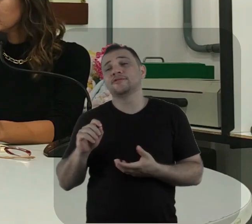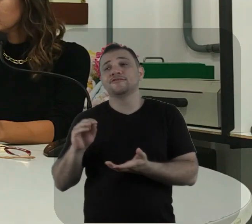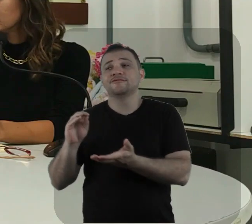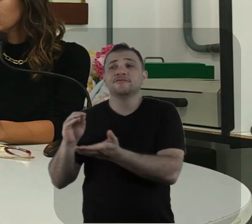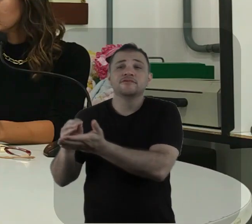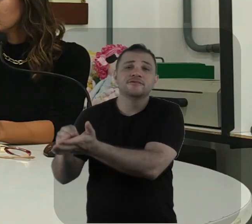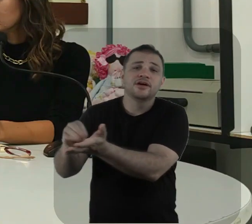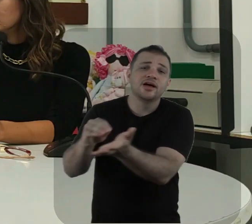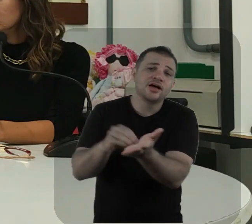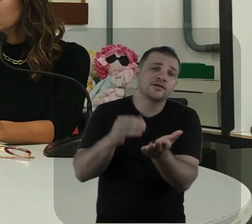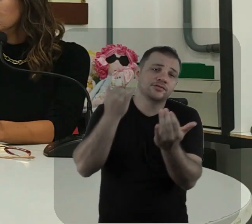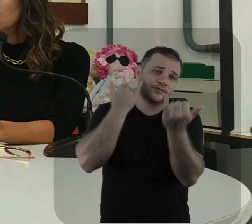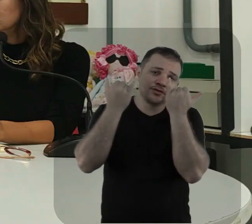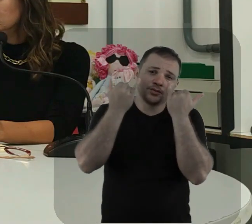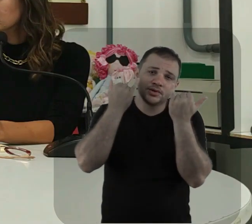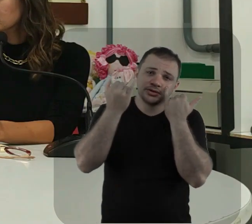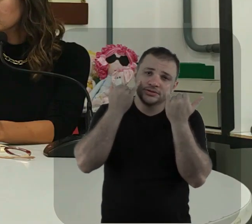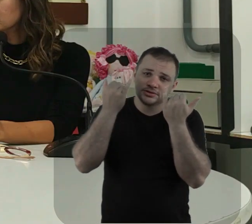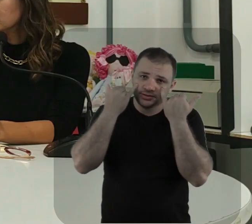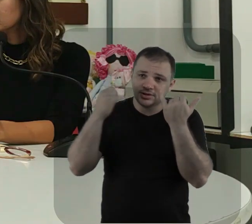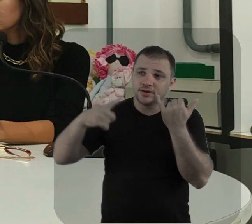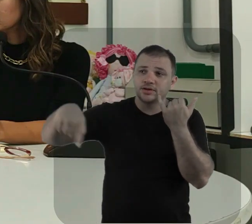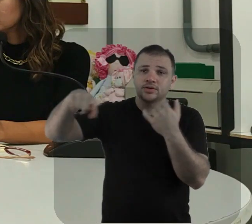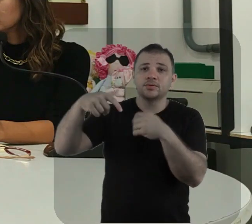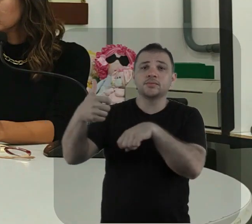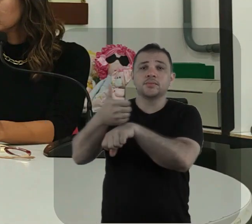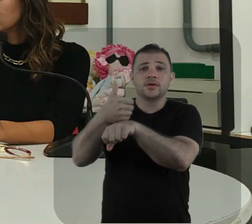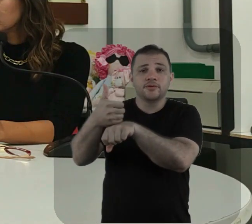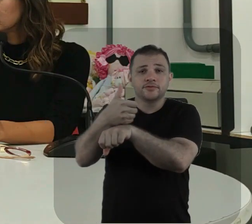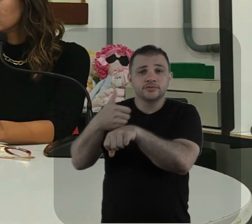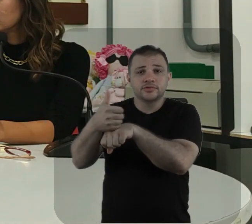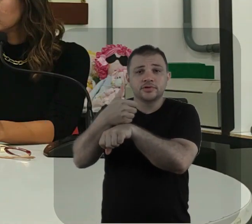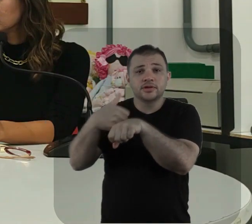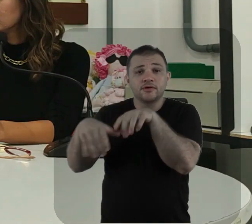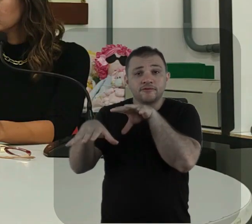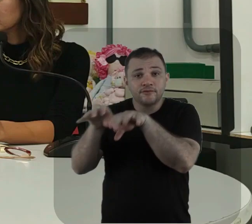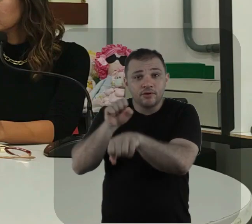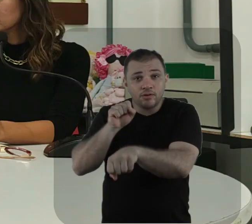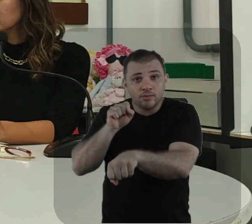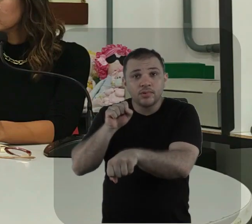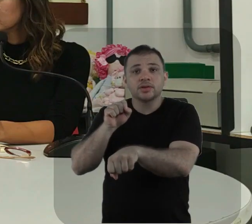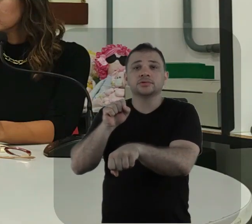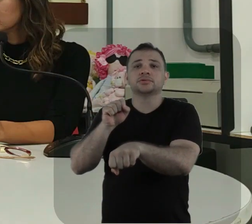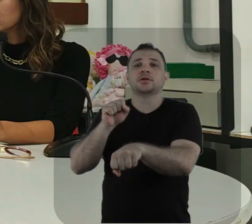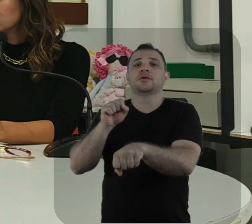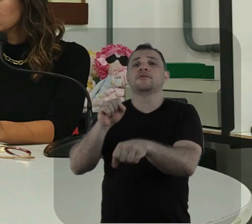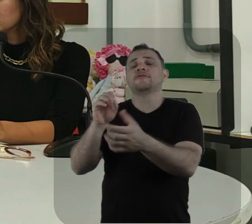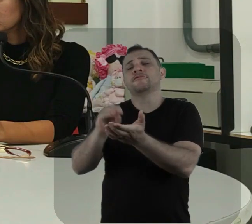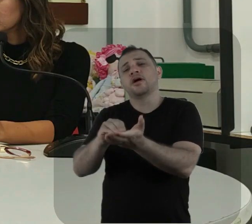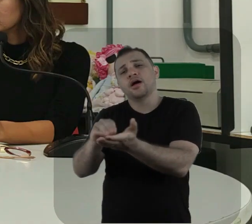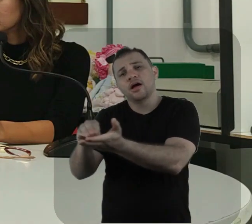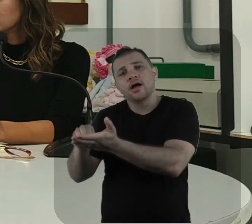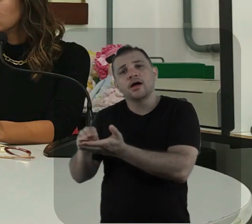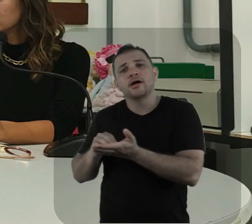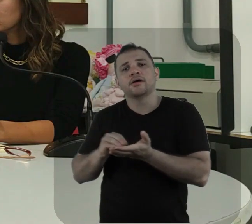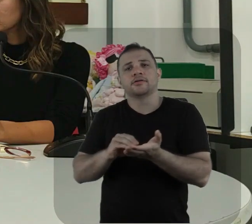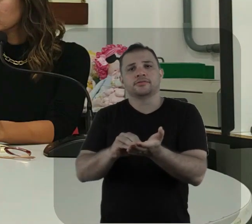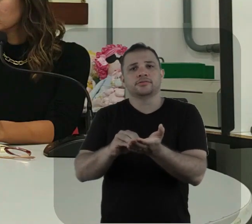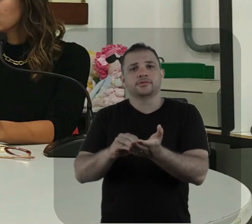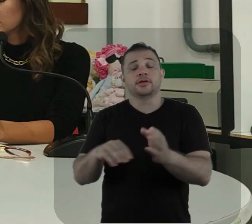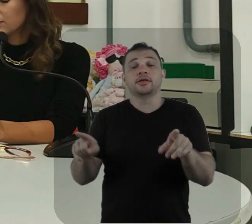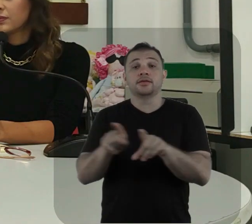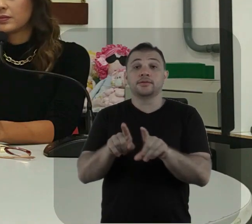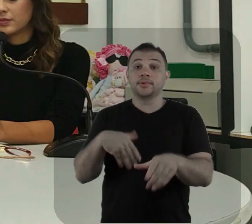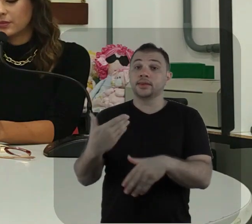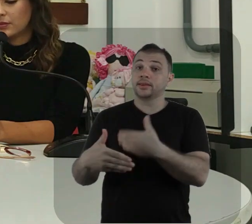há, né, uma falta de conhecimento, uma falta de qualificação desses profissionais e os efeitos disso, quais